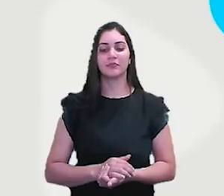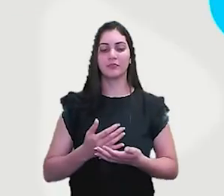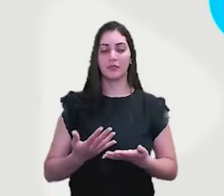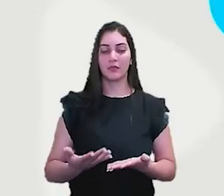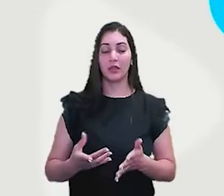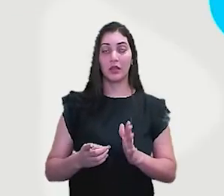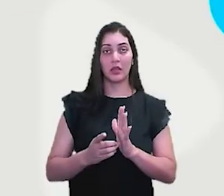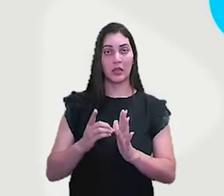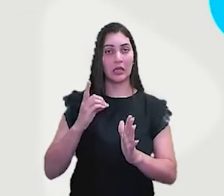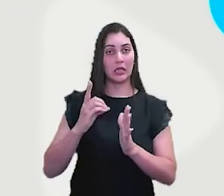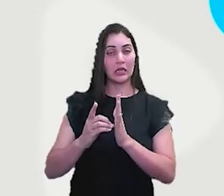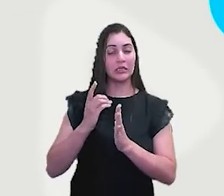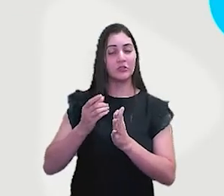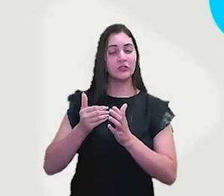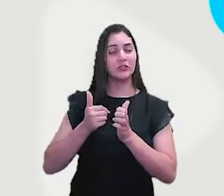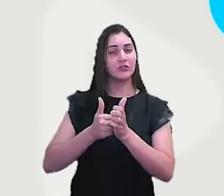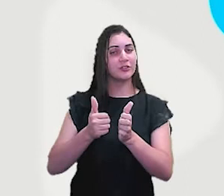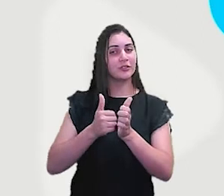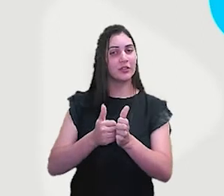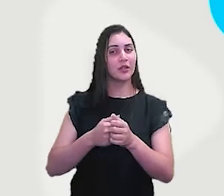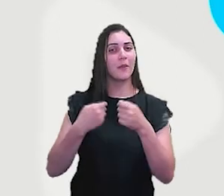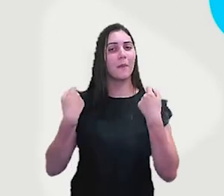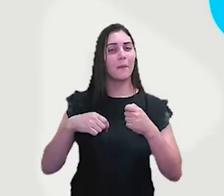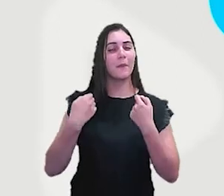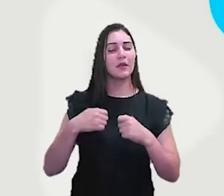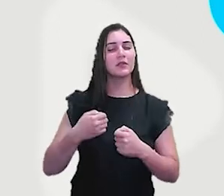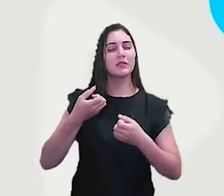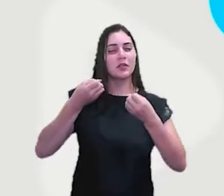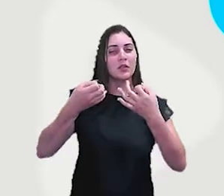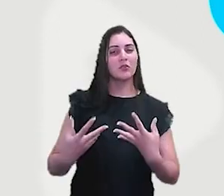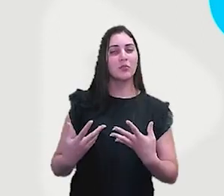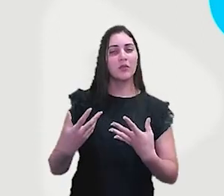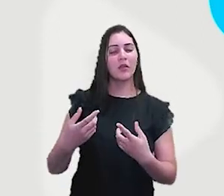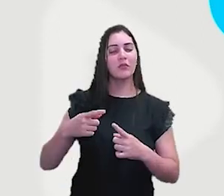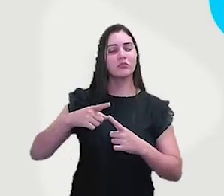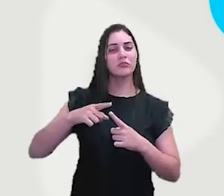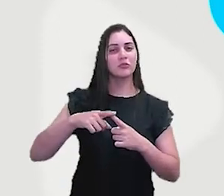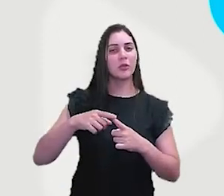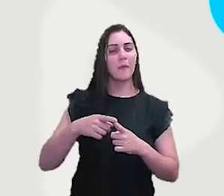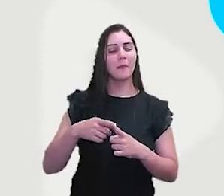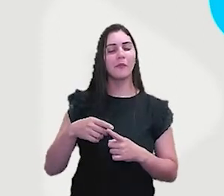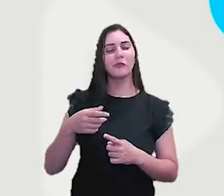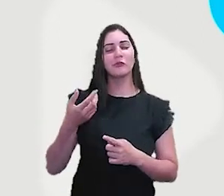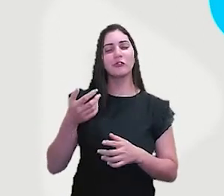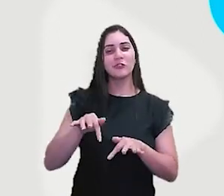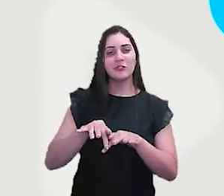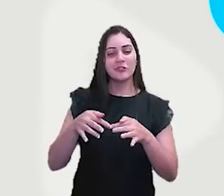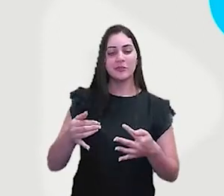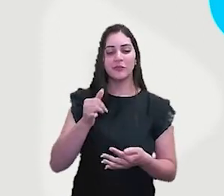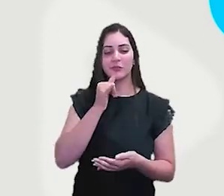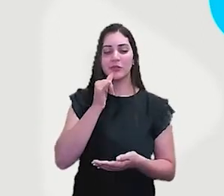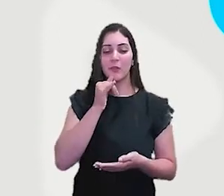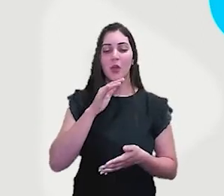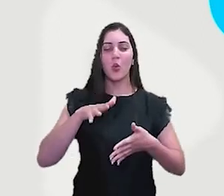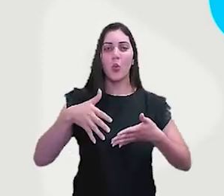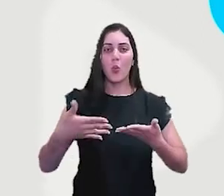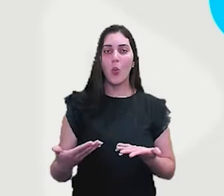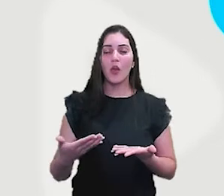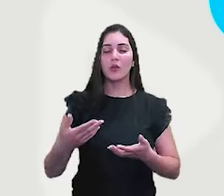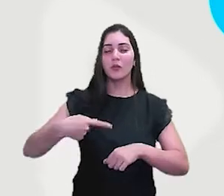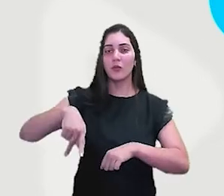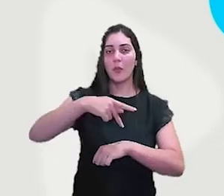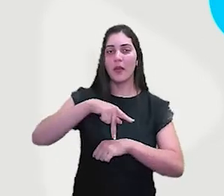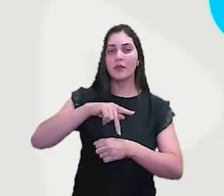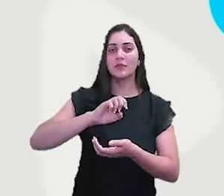Antes da gente prosseguir, a gente tem que falar de umas noções básicas de comércio internacional, né? Que é quando um país exporta bens e serviços para outro